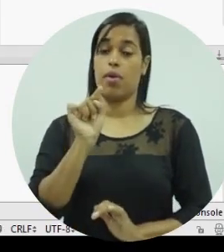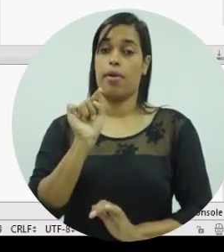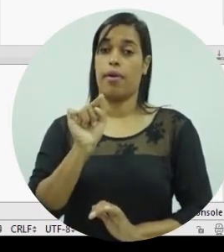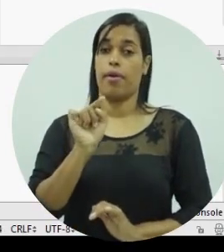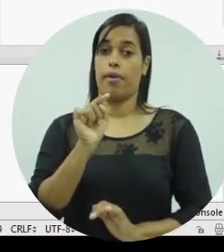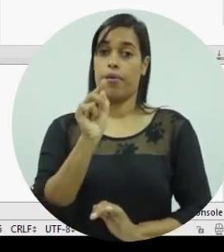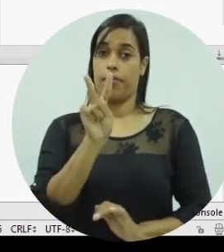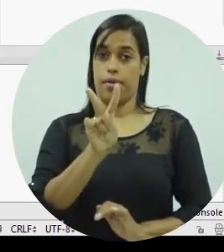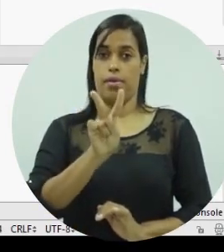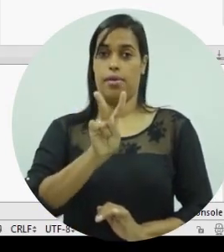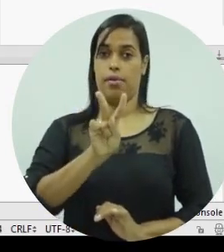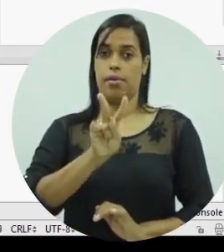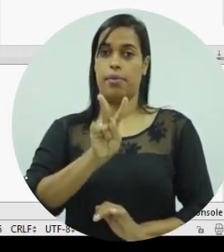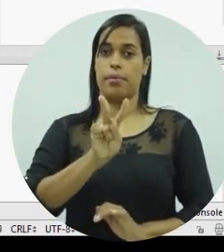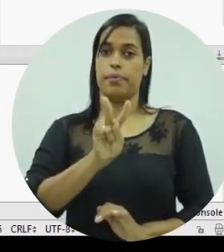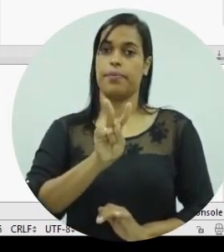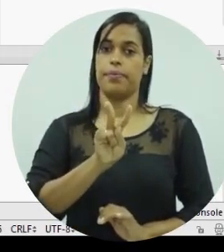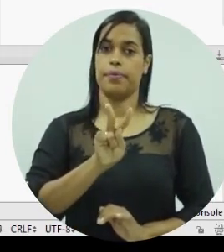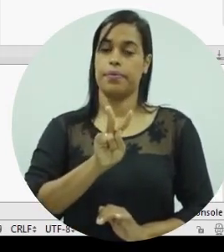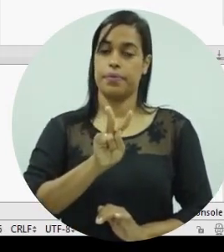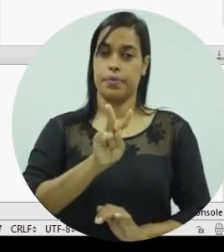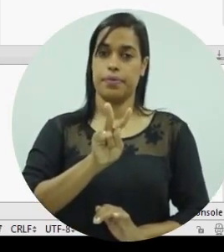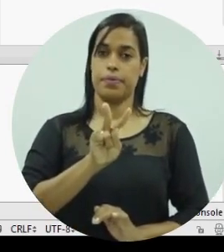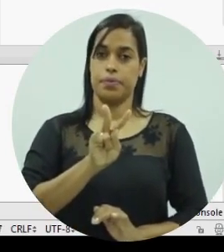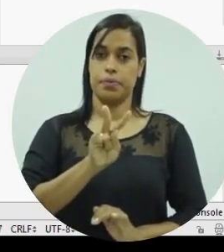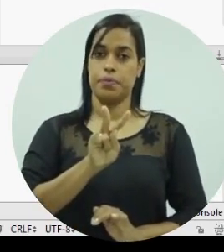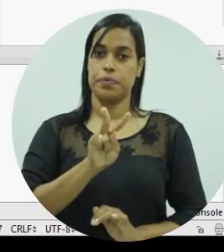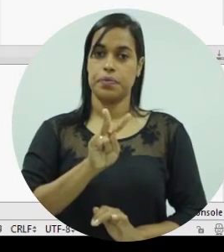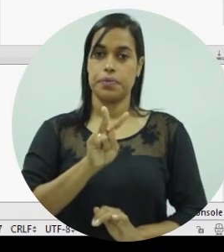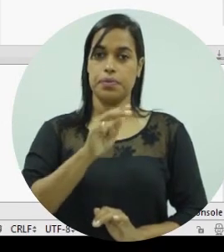Vamos colocar aqui V.